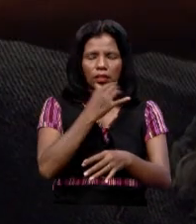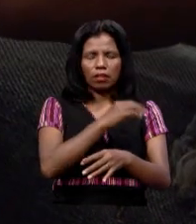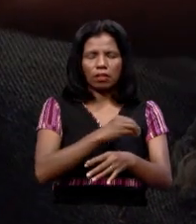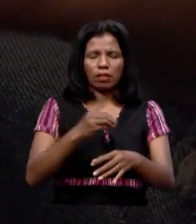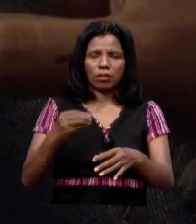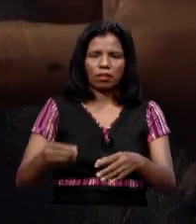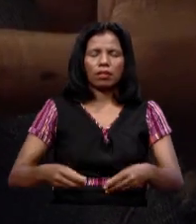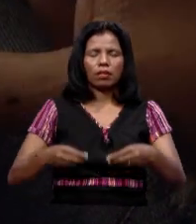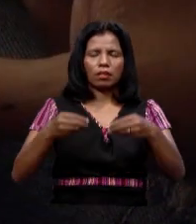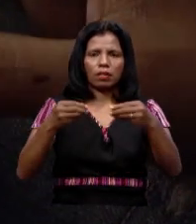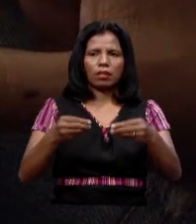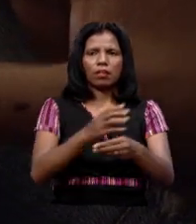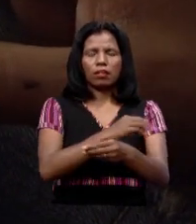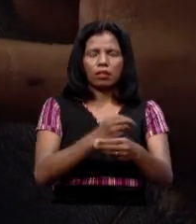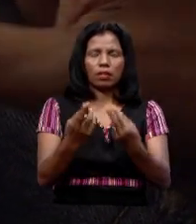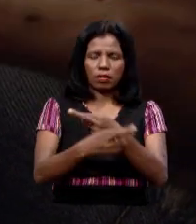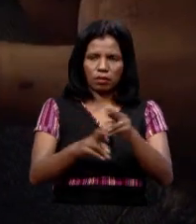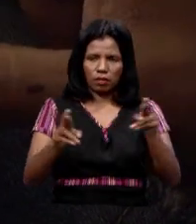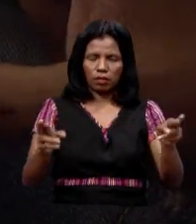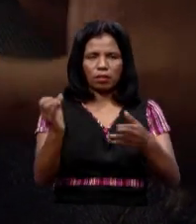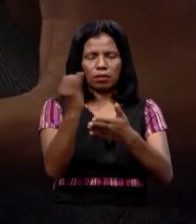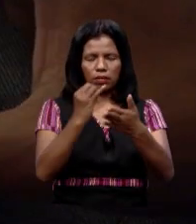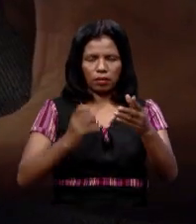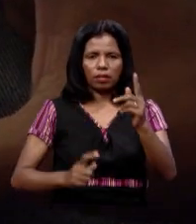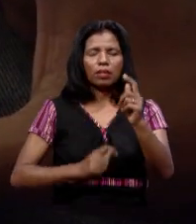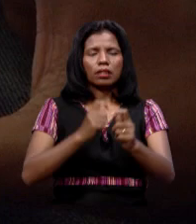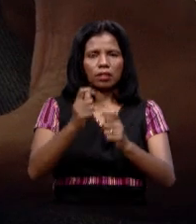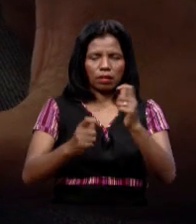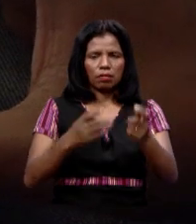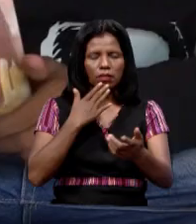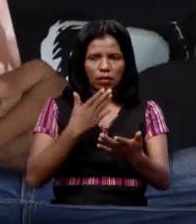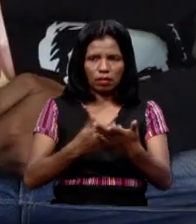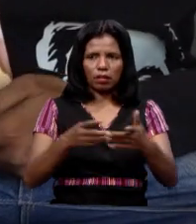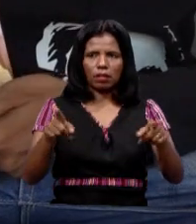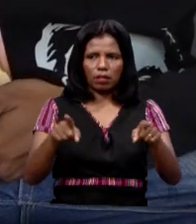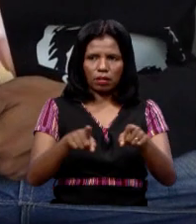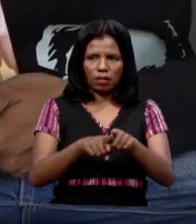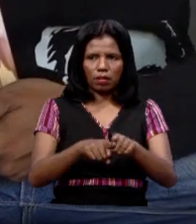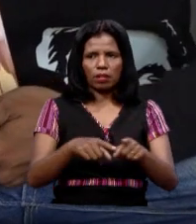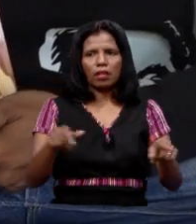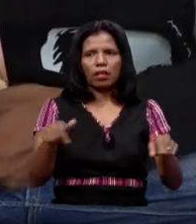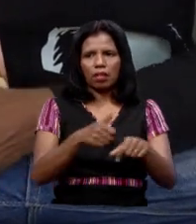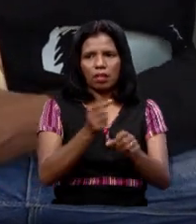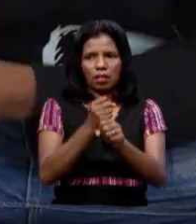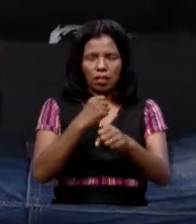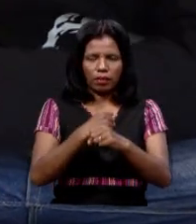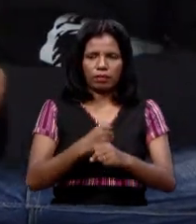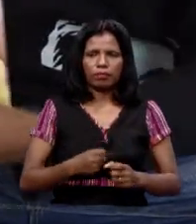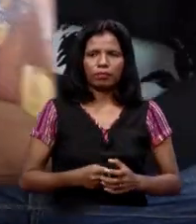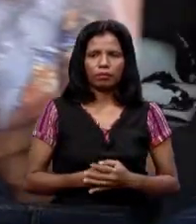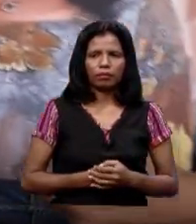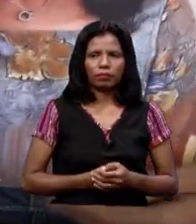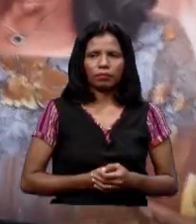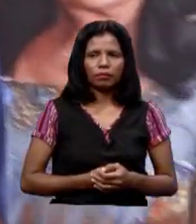desenho competitivo no resultado si pintura digital mos dia atu hanesan o pintura sirane be halo manual.